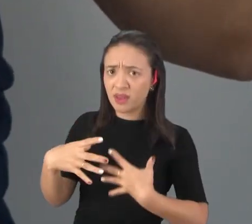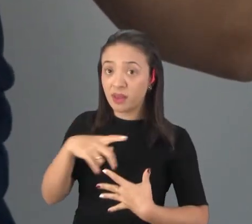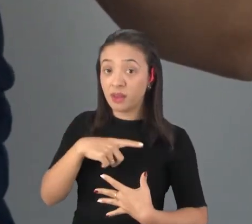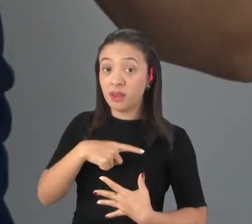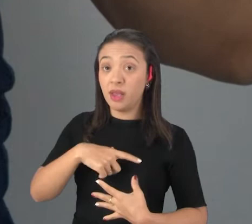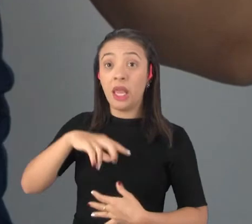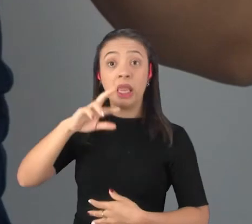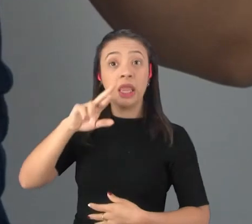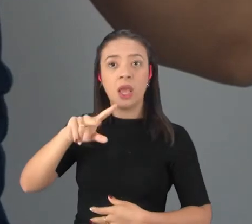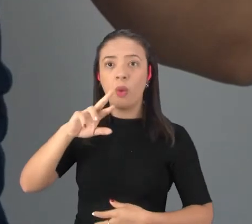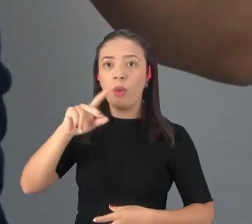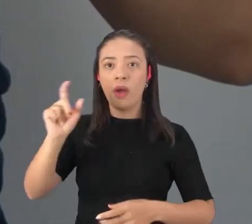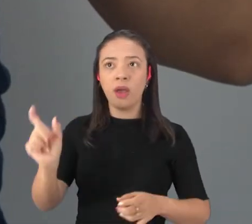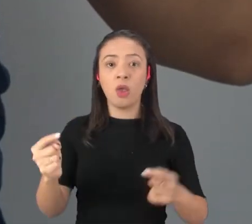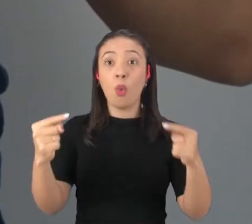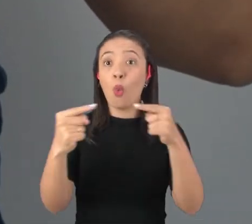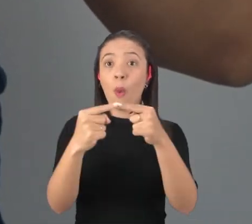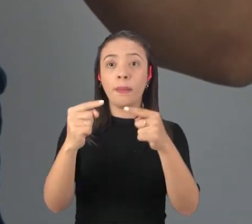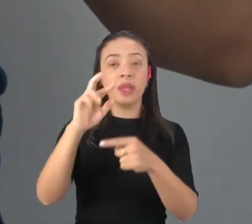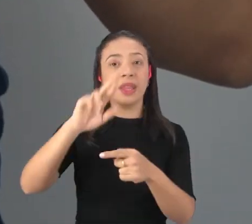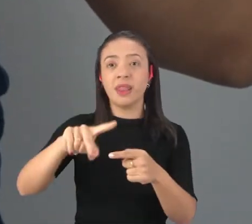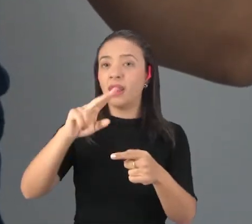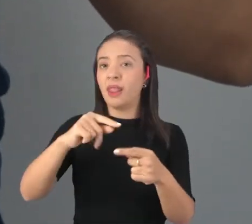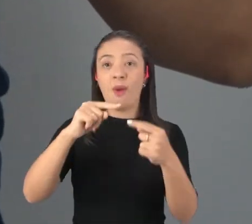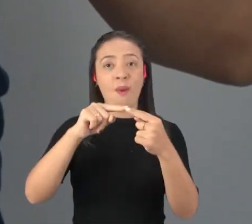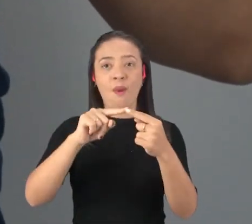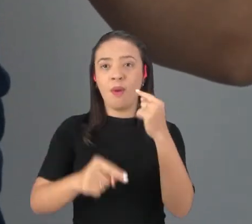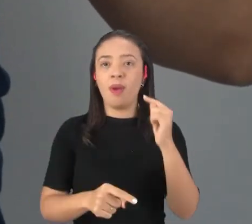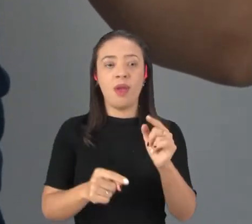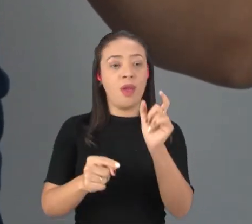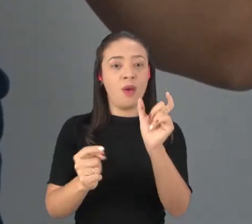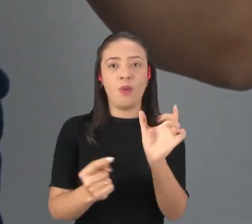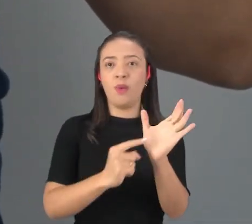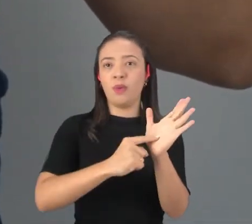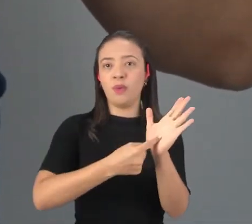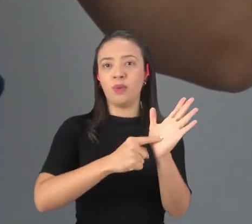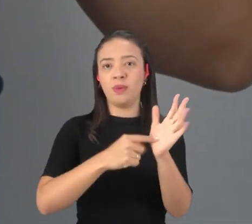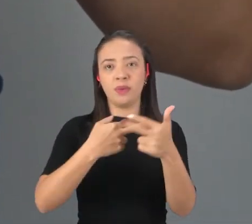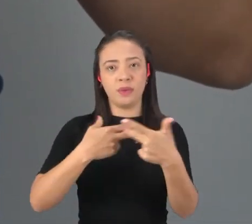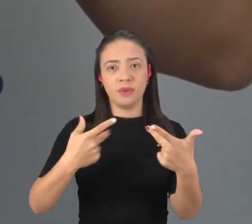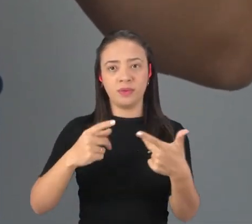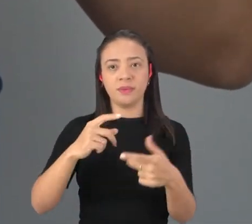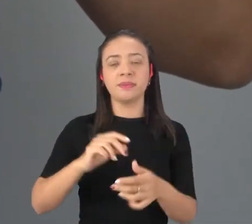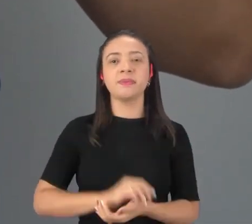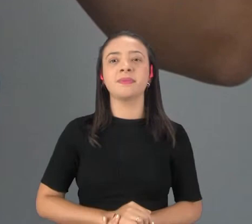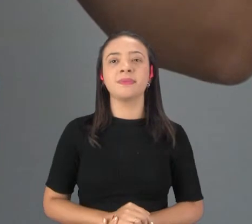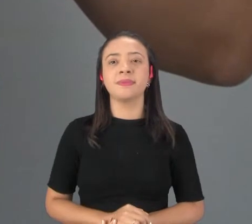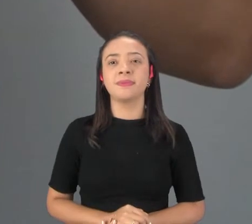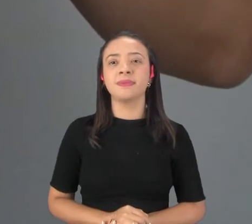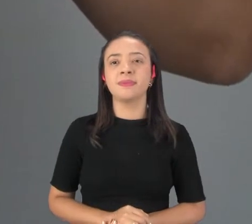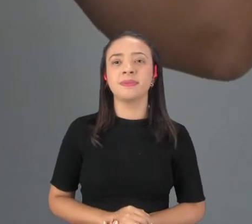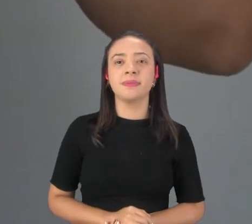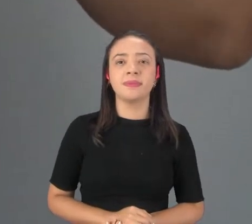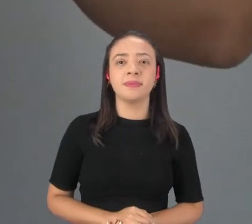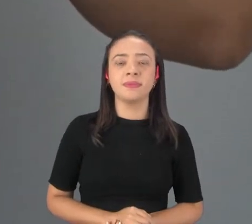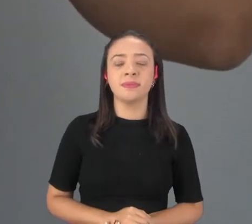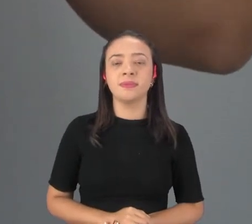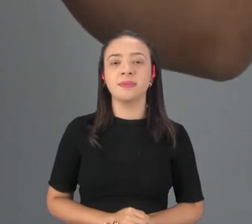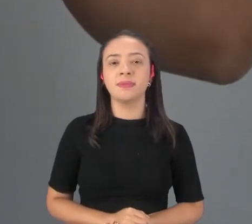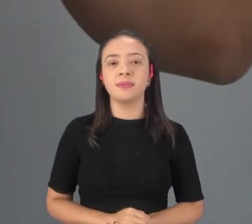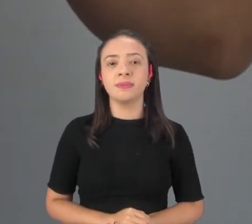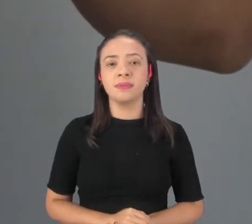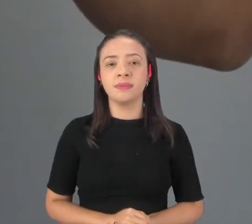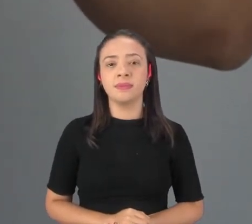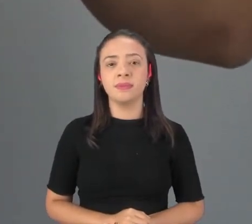ela não é sobre esse sinal aqui, ok? Uma peça puxa a outra, é um dominó, lembra? Então, aqui ele fala o seguinte,